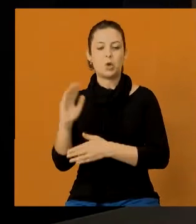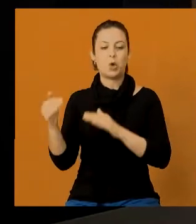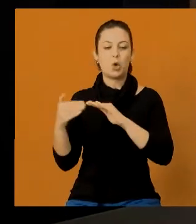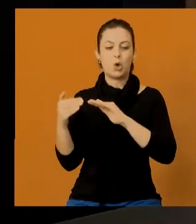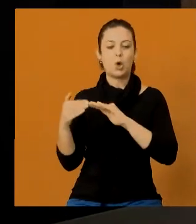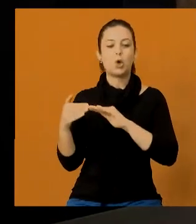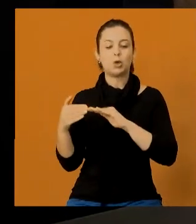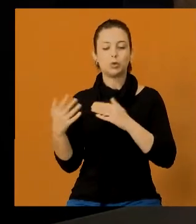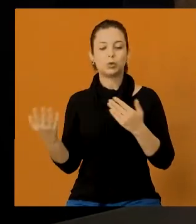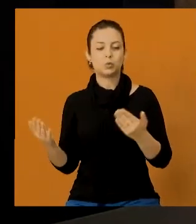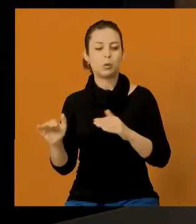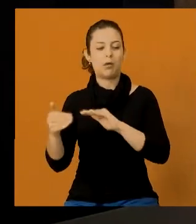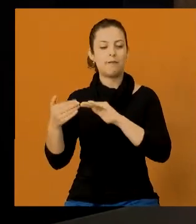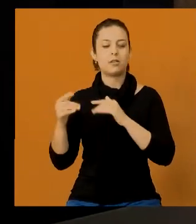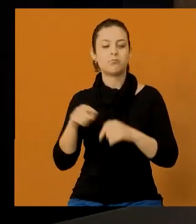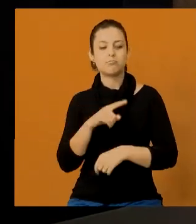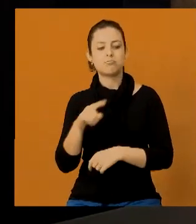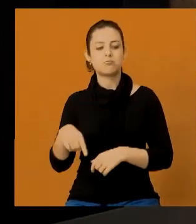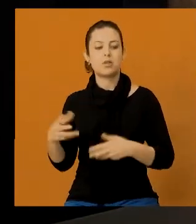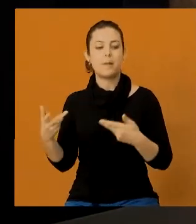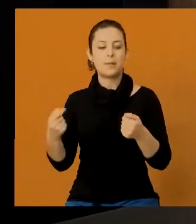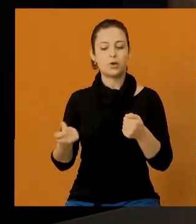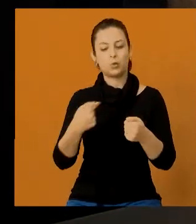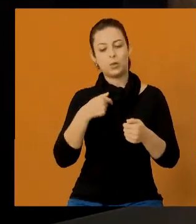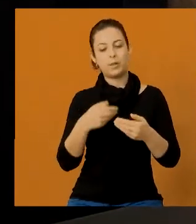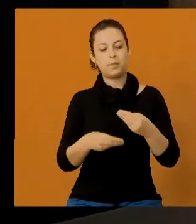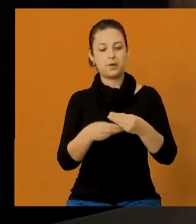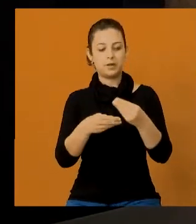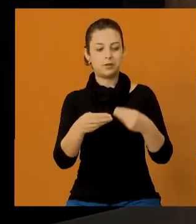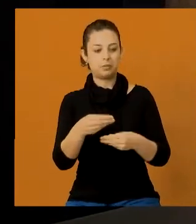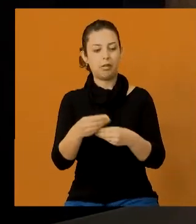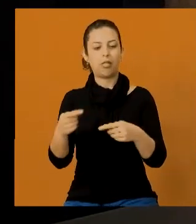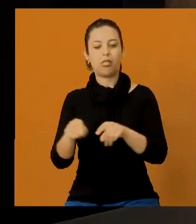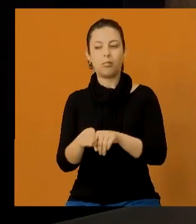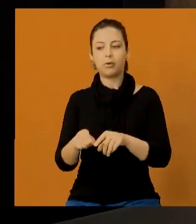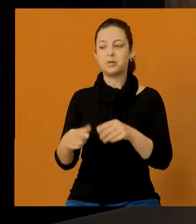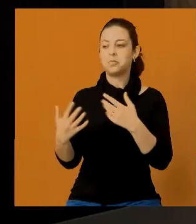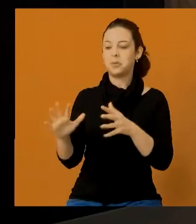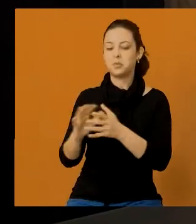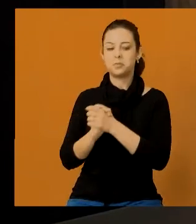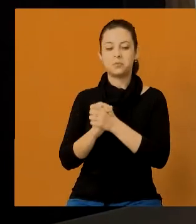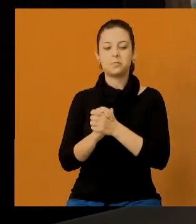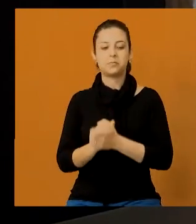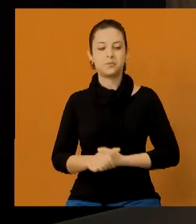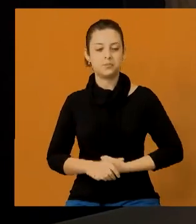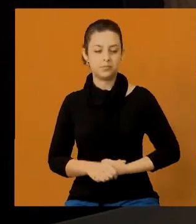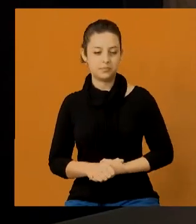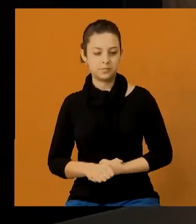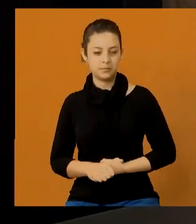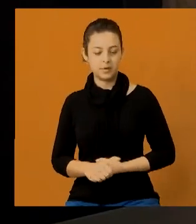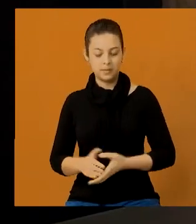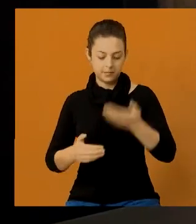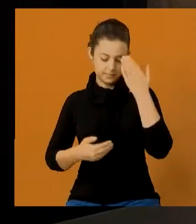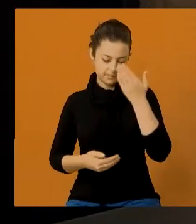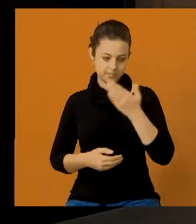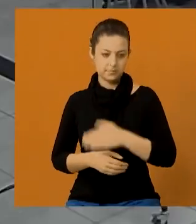e com o veto do prefeito, que veio melhor do que a minha emenda. Com certeza você também vai parabenizar ele.